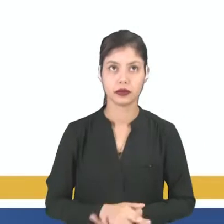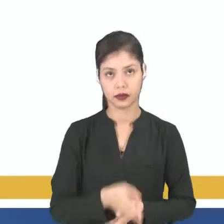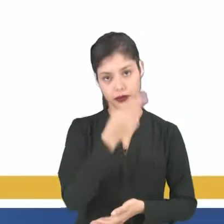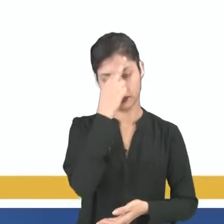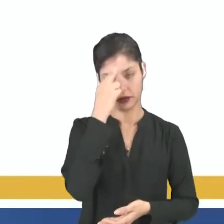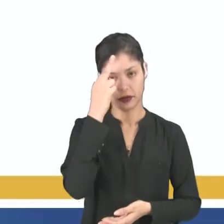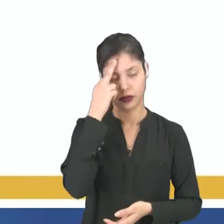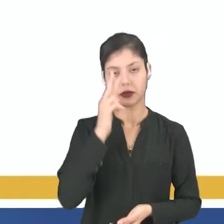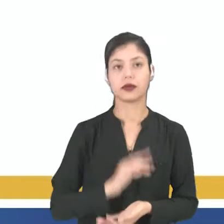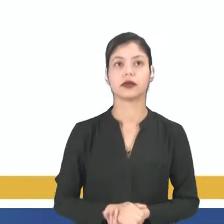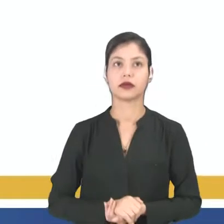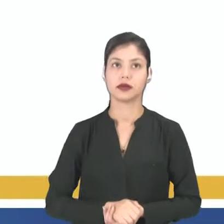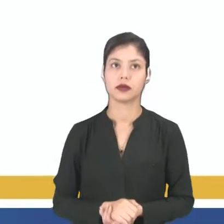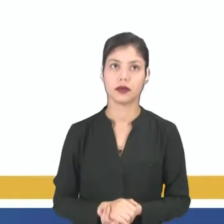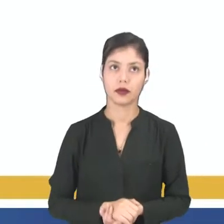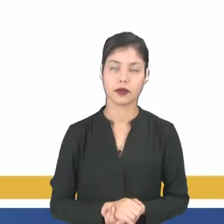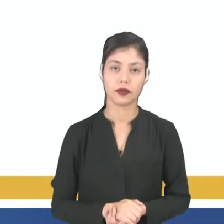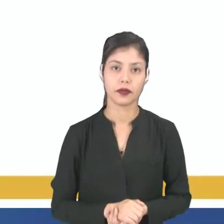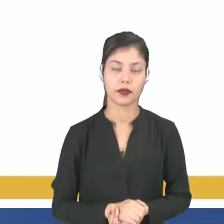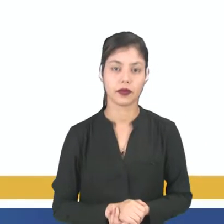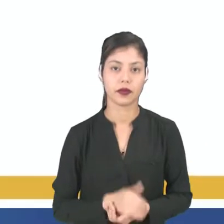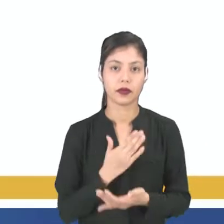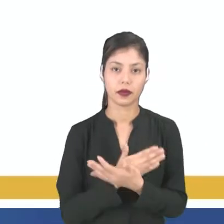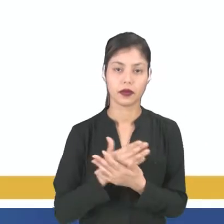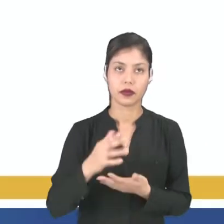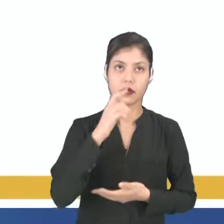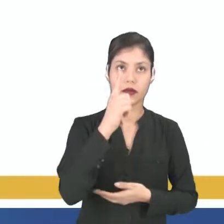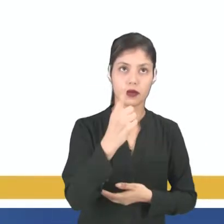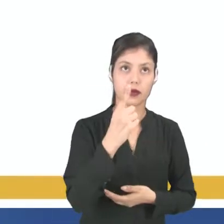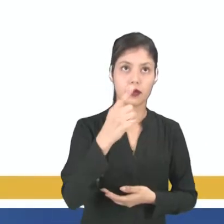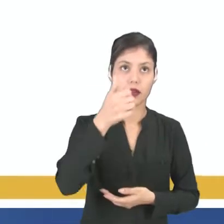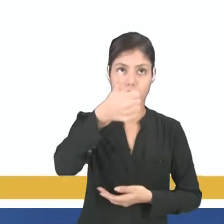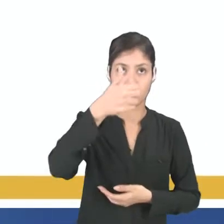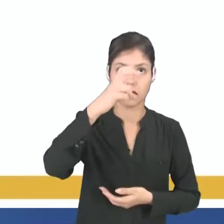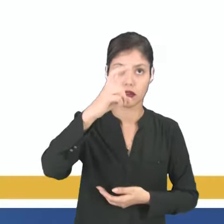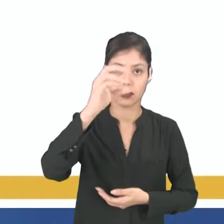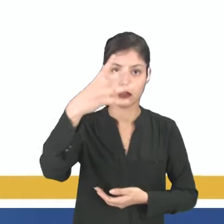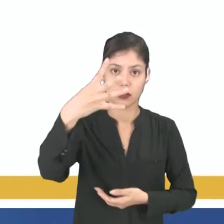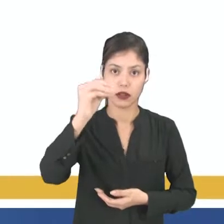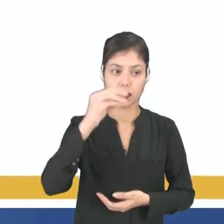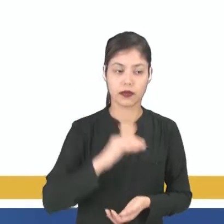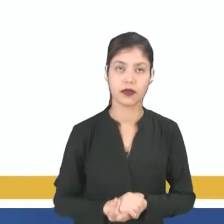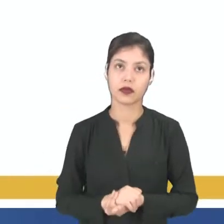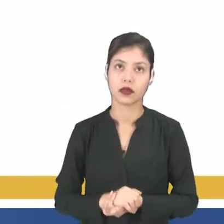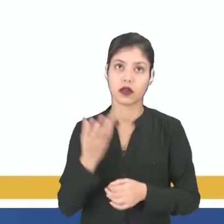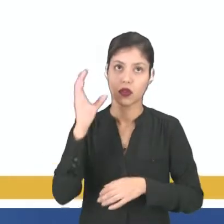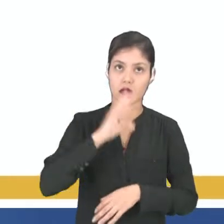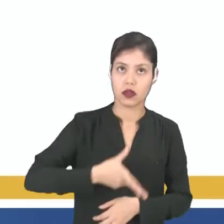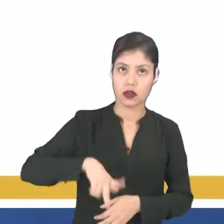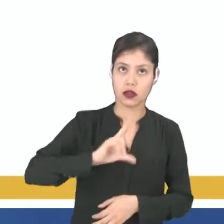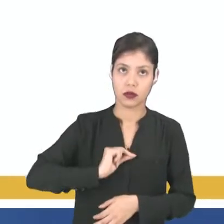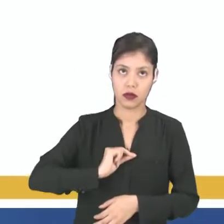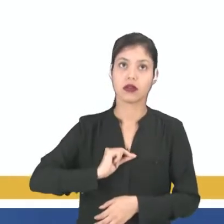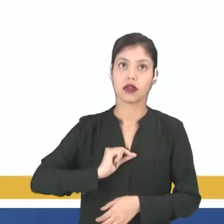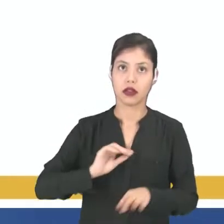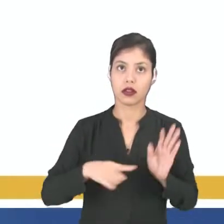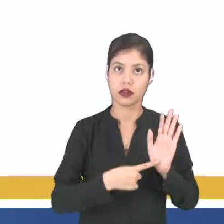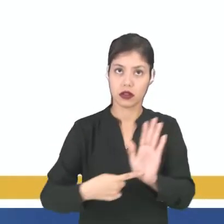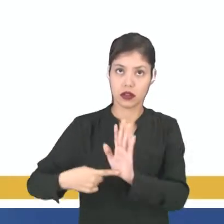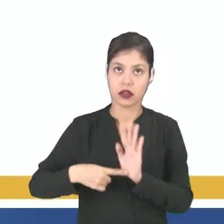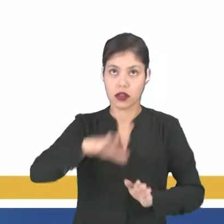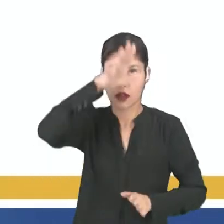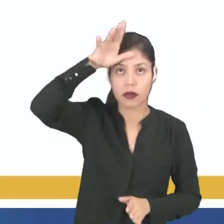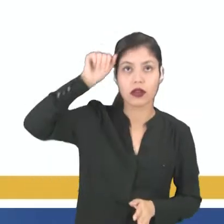histórico de ocupação. A gente inicia lá em 1540, os portugueses descobrem a